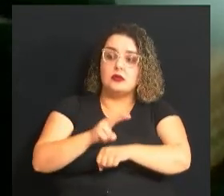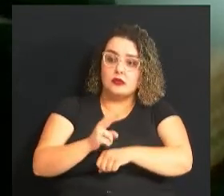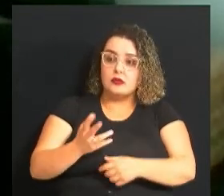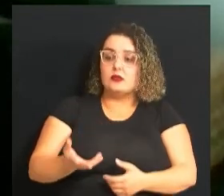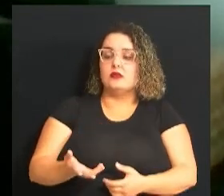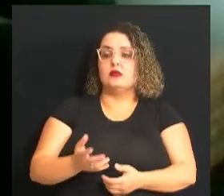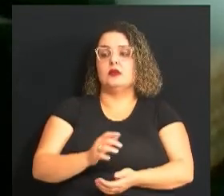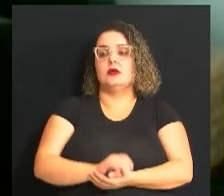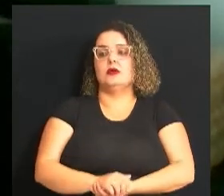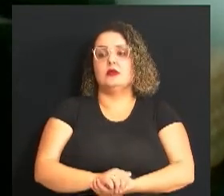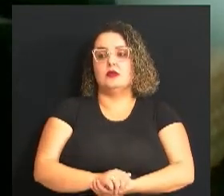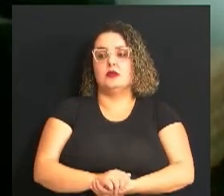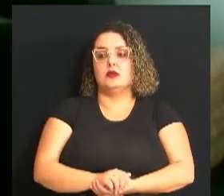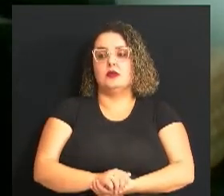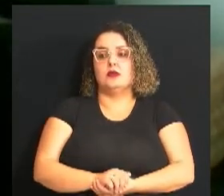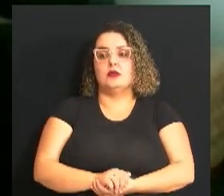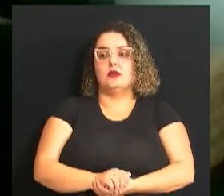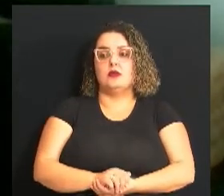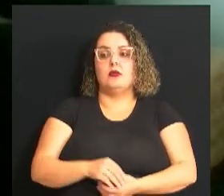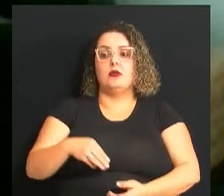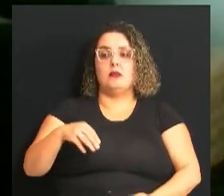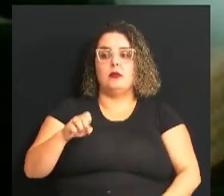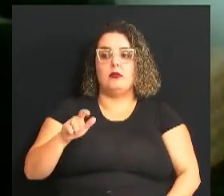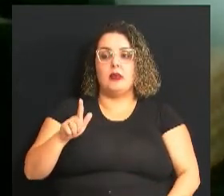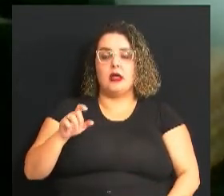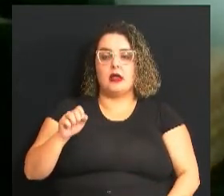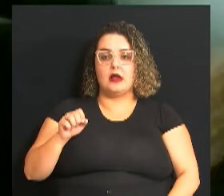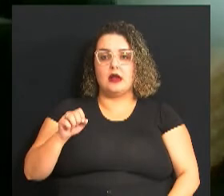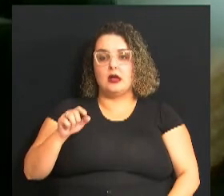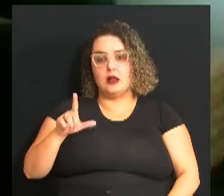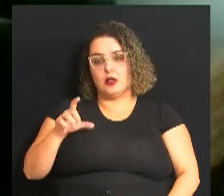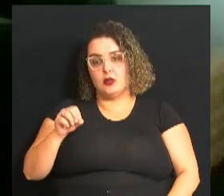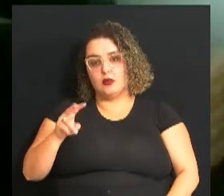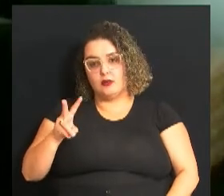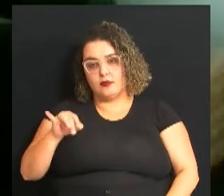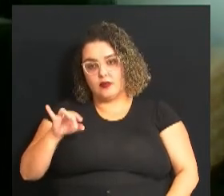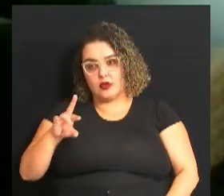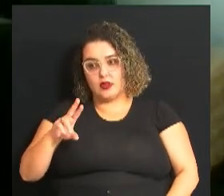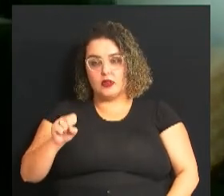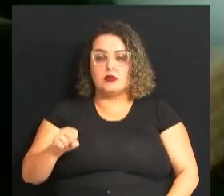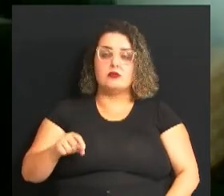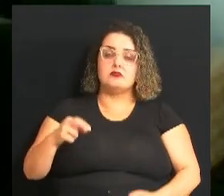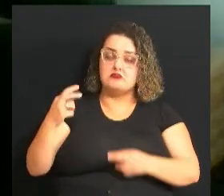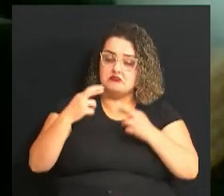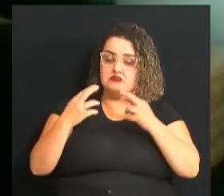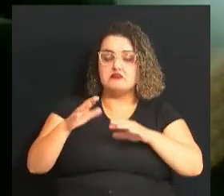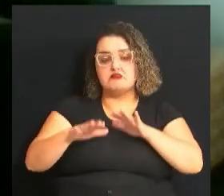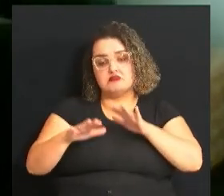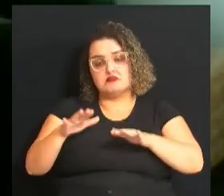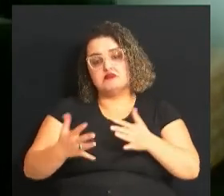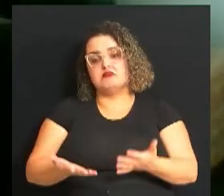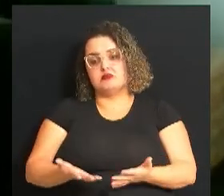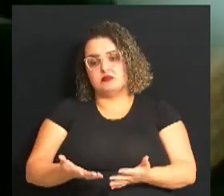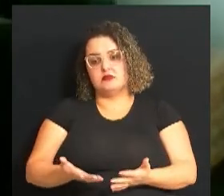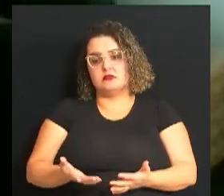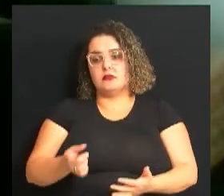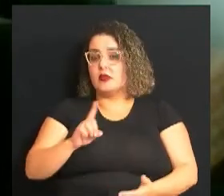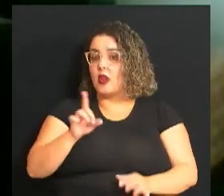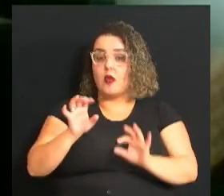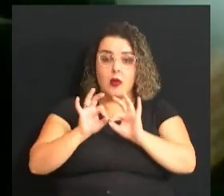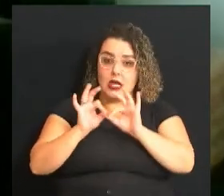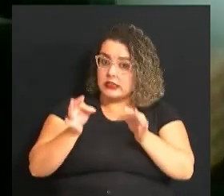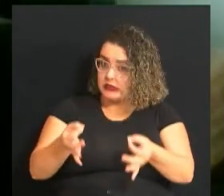vírus citomegalovírus também são agentes que eventualmente a gente investiga, dependendo das situações. Então, não é uma coisa tão simples